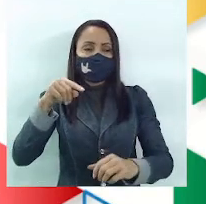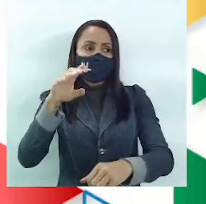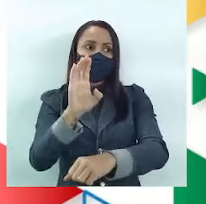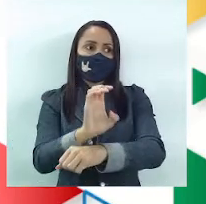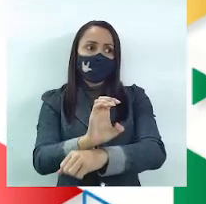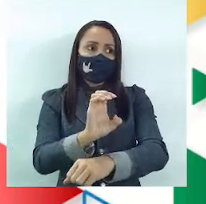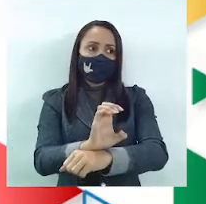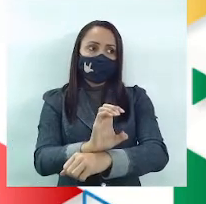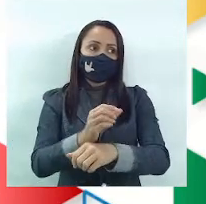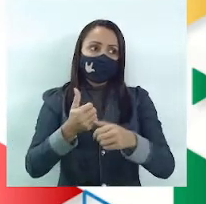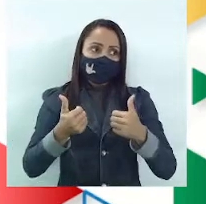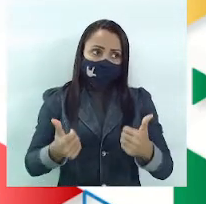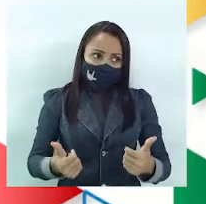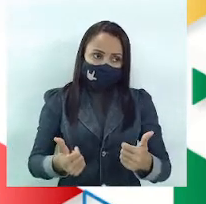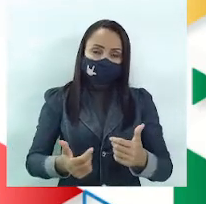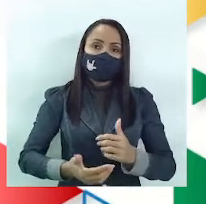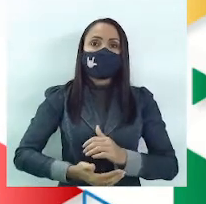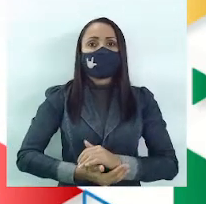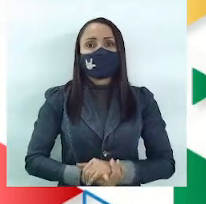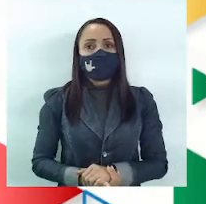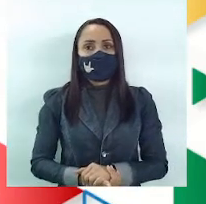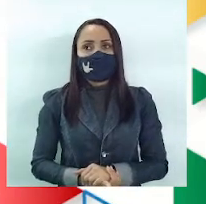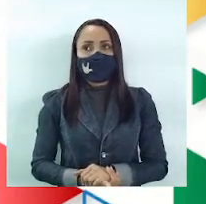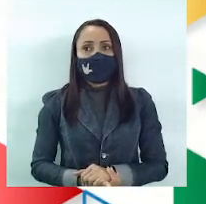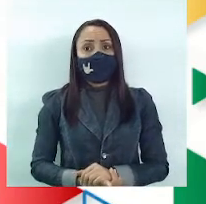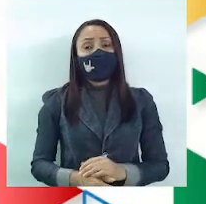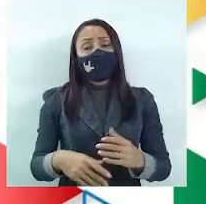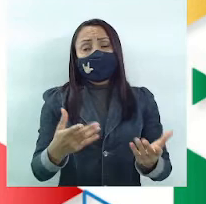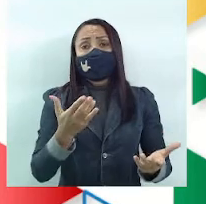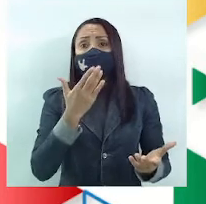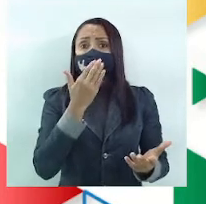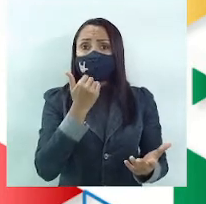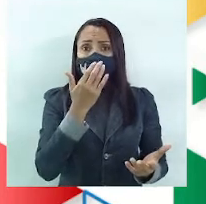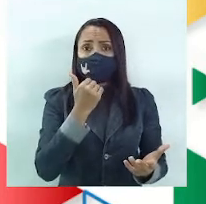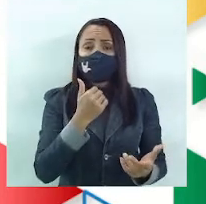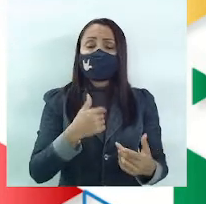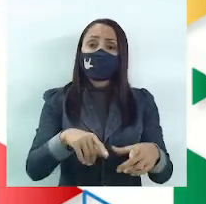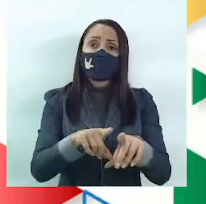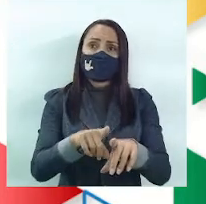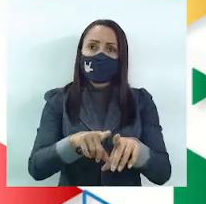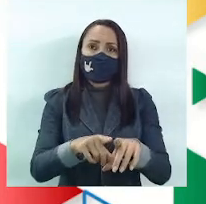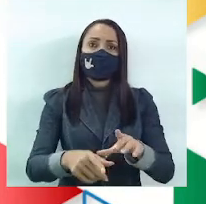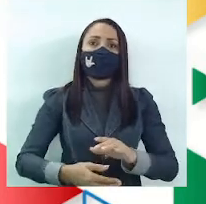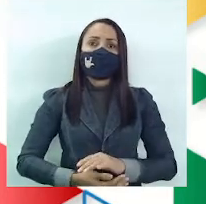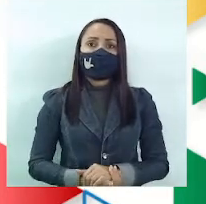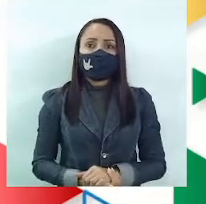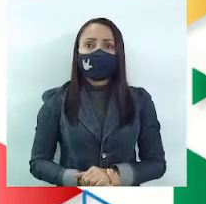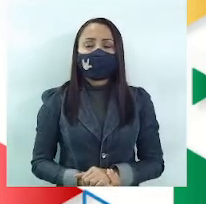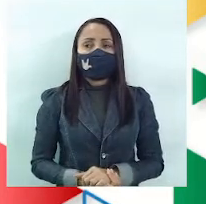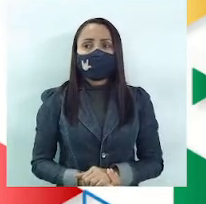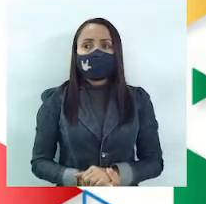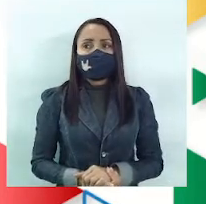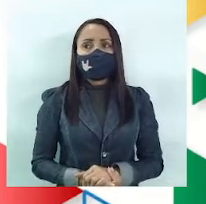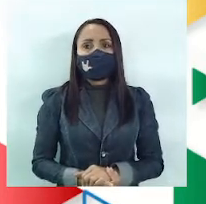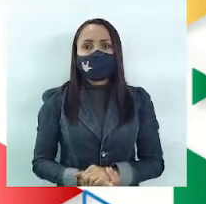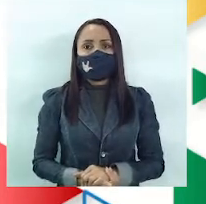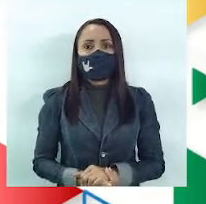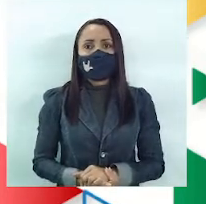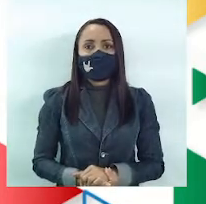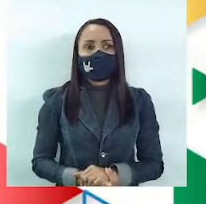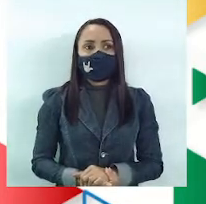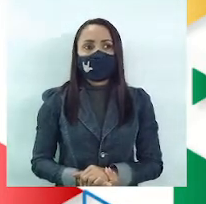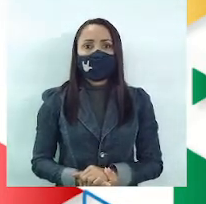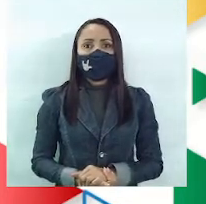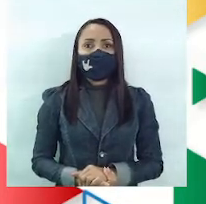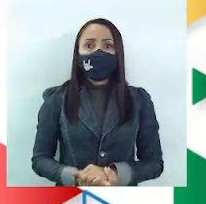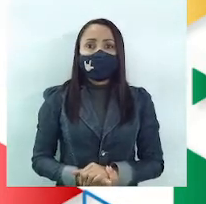isso? Isso mesmo. E justamente a alimentação, né? Você vai então, falar? É, isso aí. A alimentação que causa grande número de